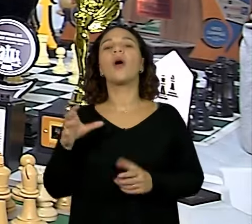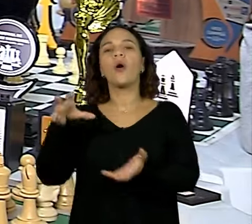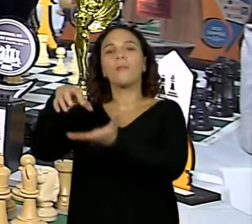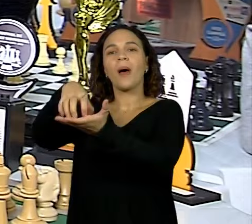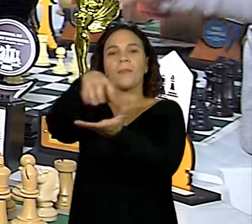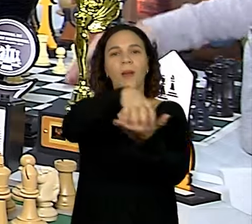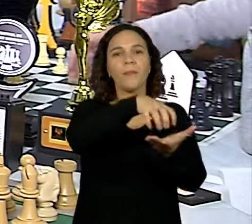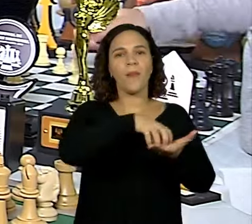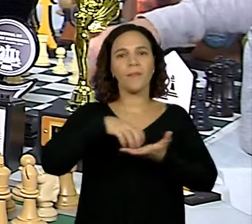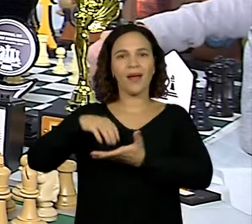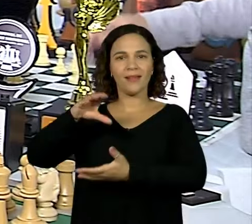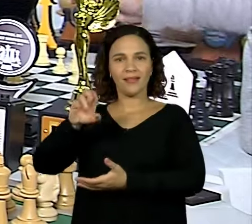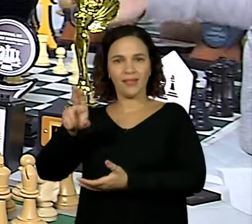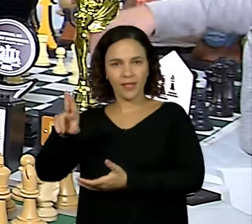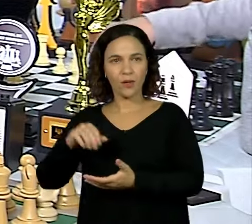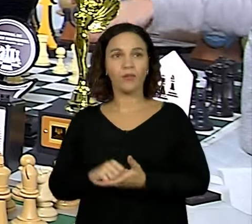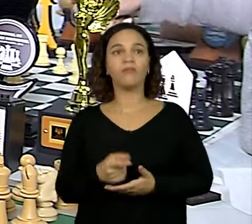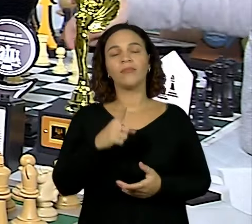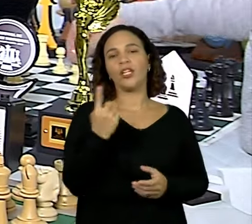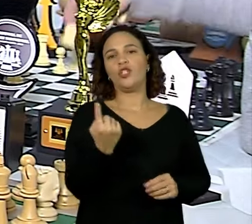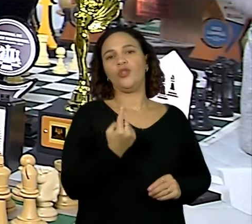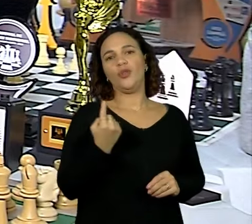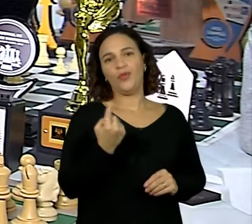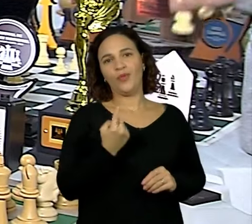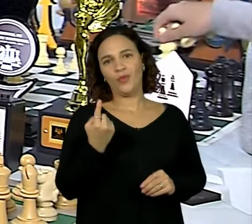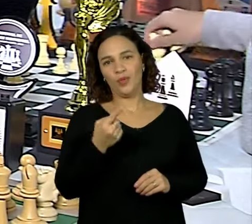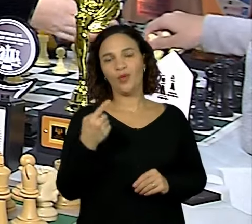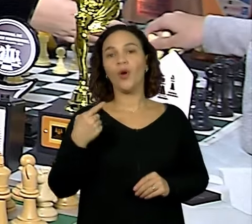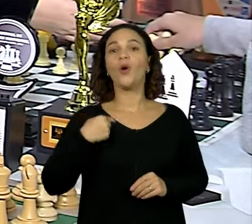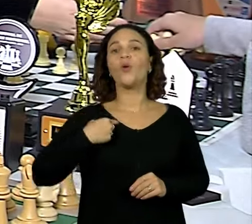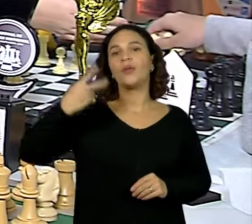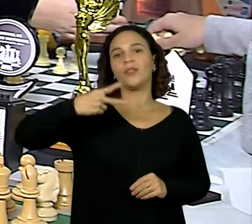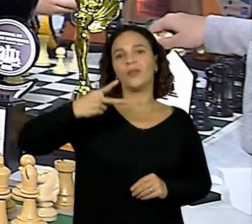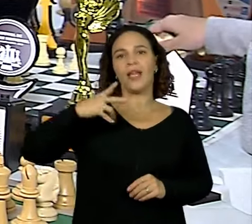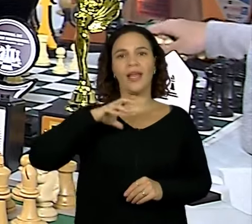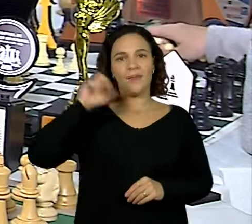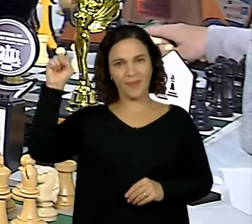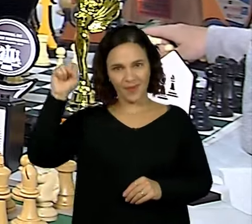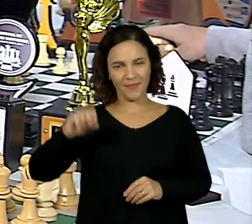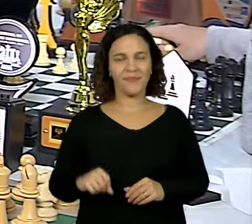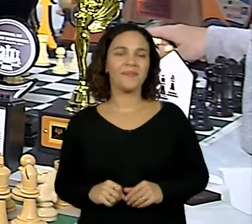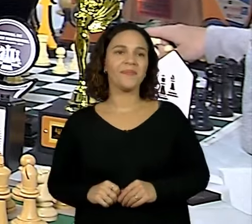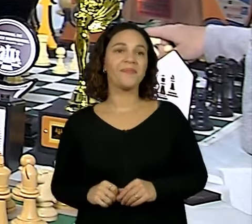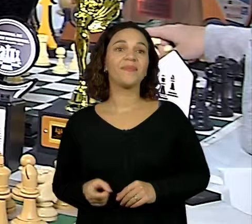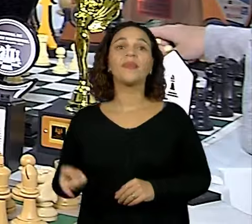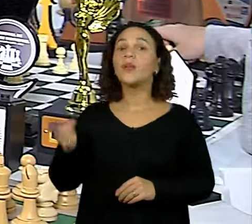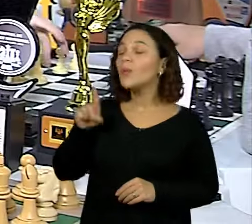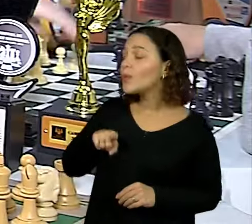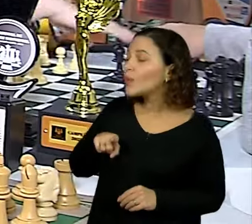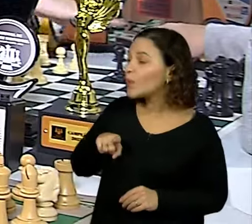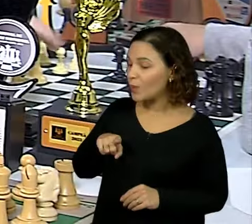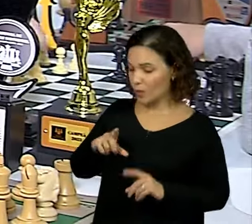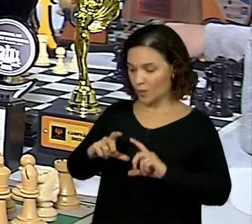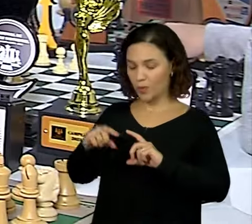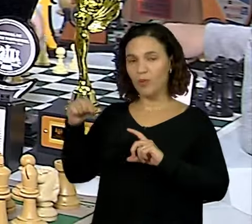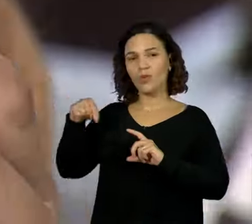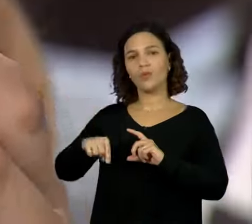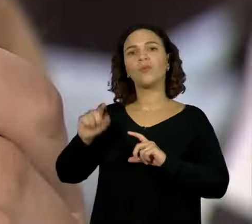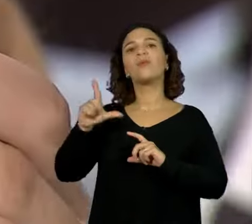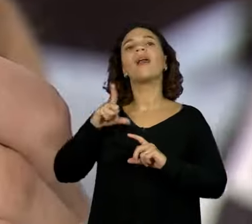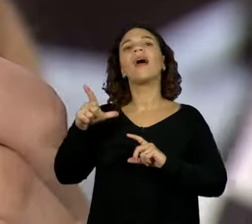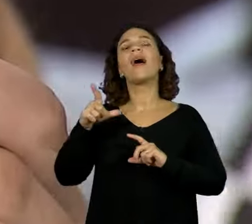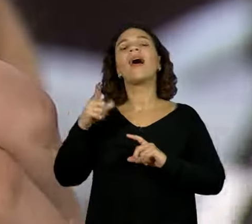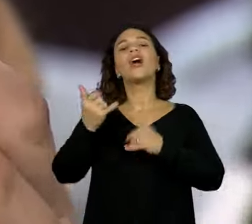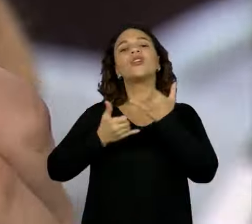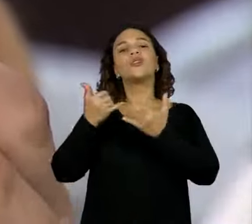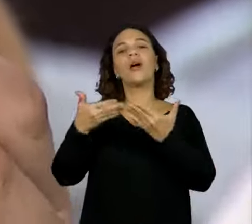céus. E esse é o individual. Eu fui vice-campeã. Esse aqui. E esse aqui eu joguei os Jogos Abertos